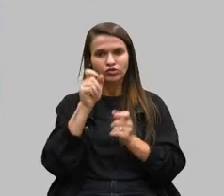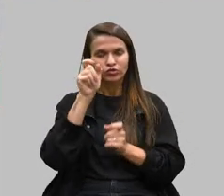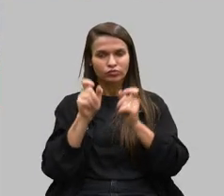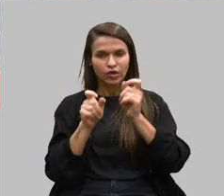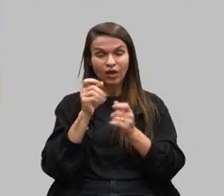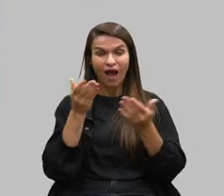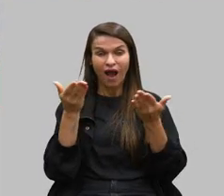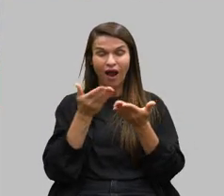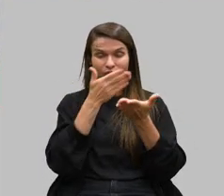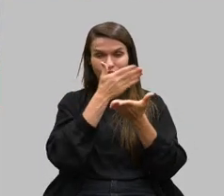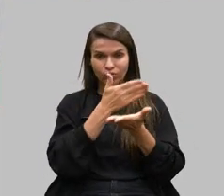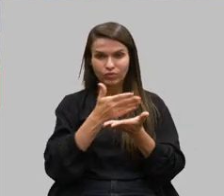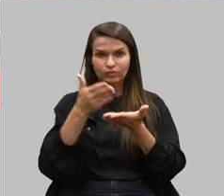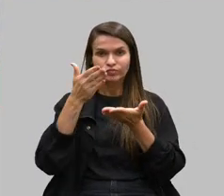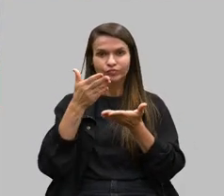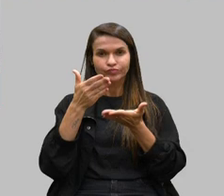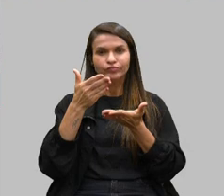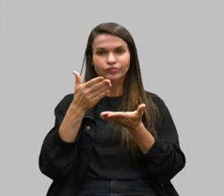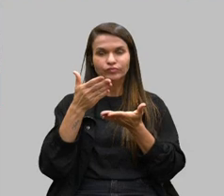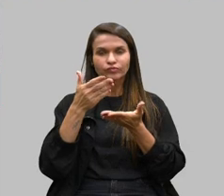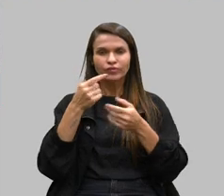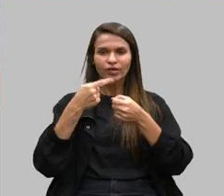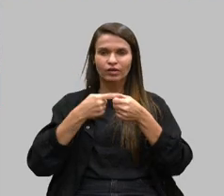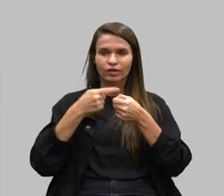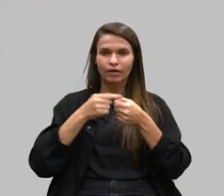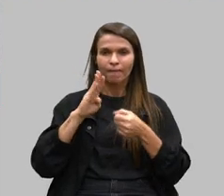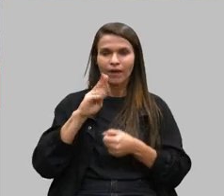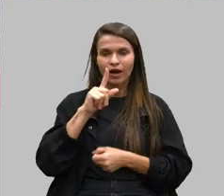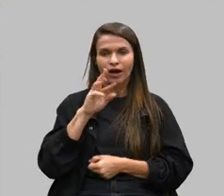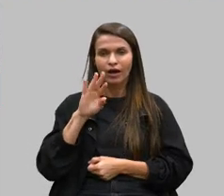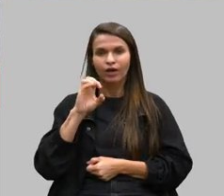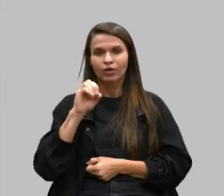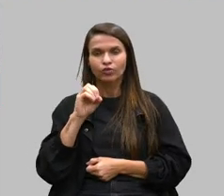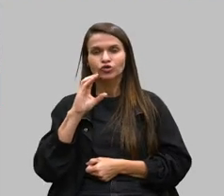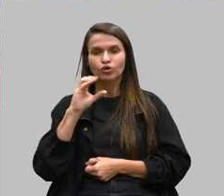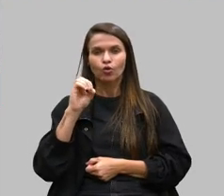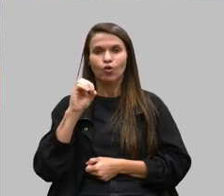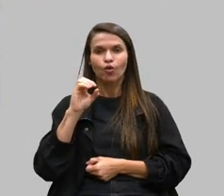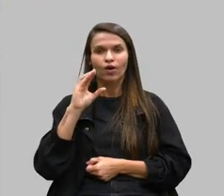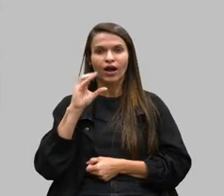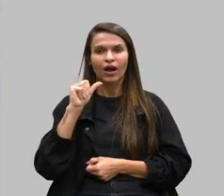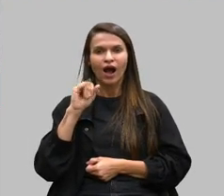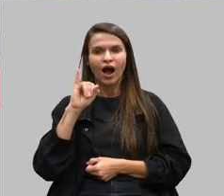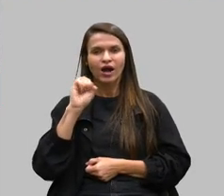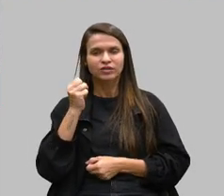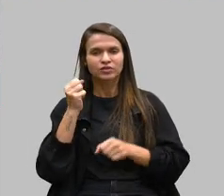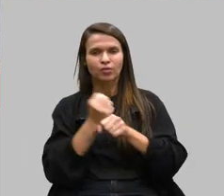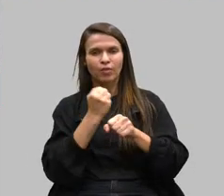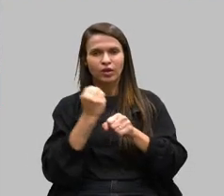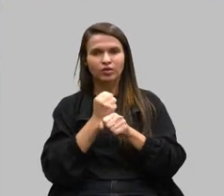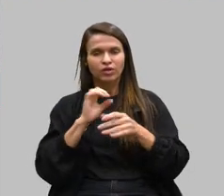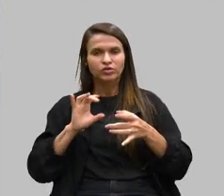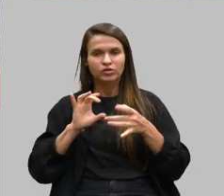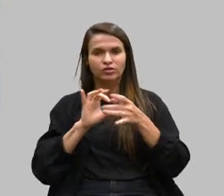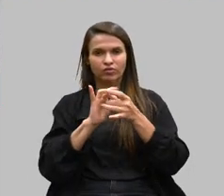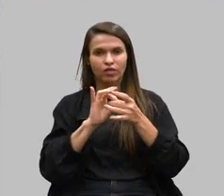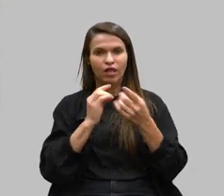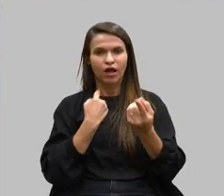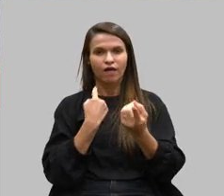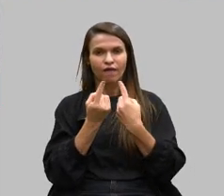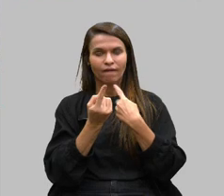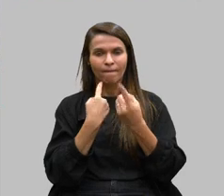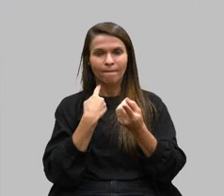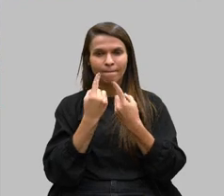ingressou ali em Barão de Cocais na construção de um uma interligação da ferrovia